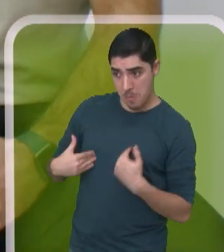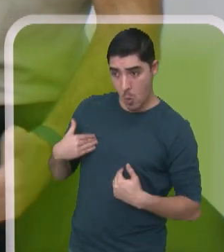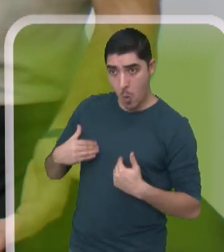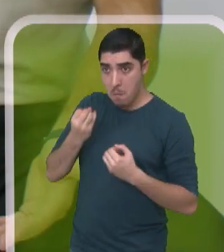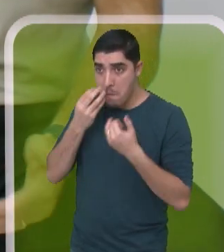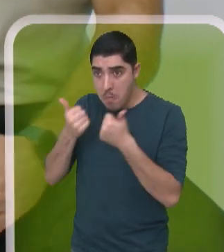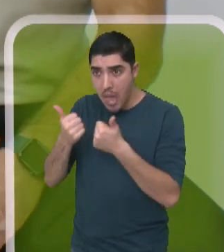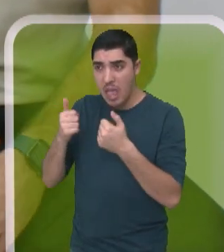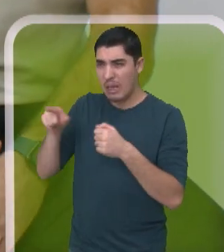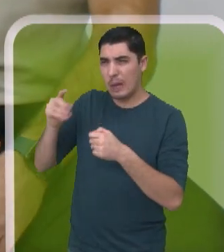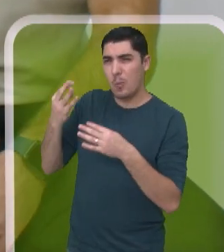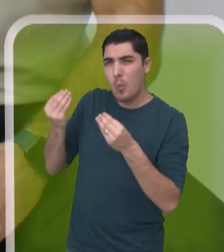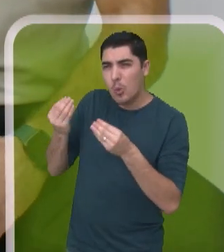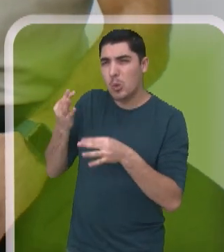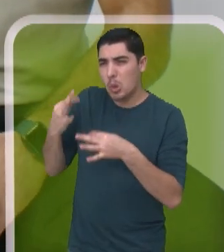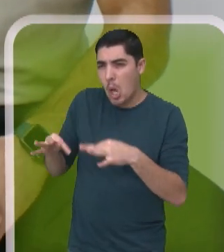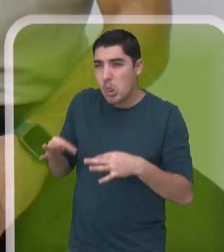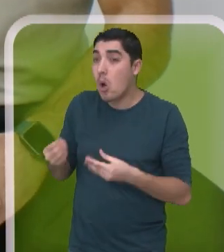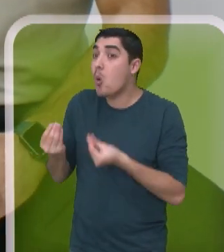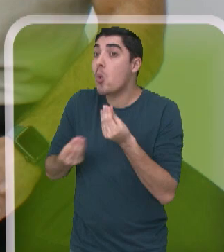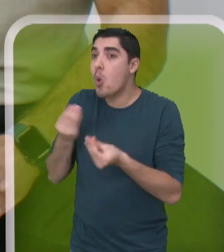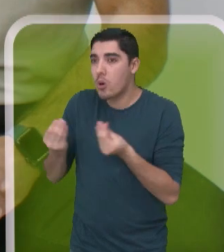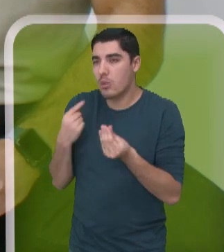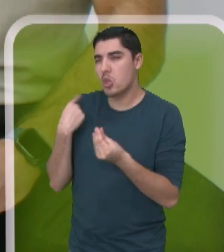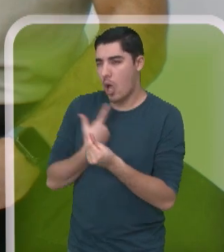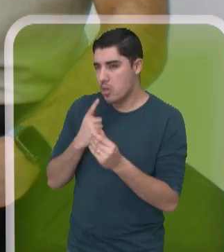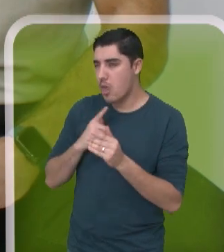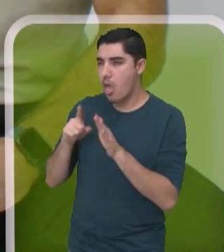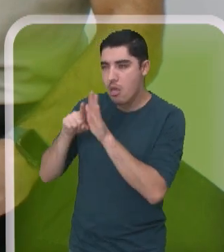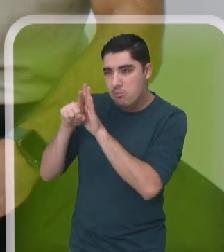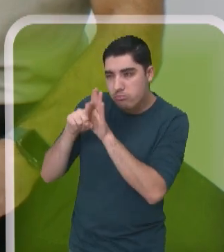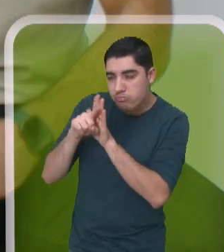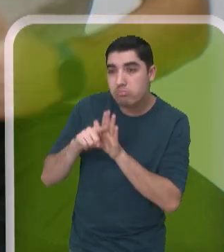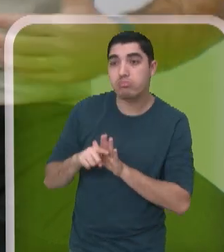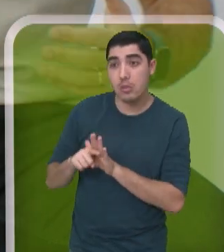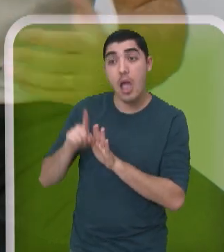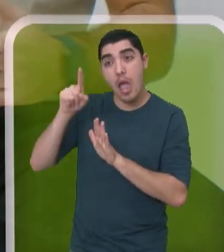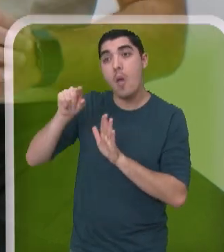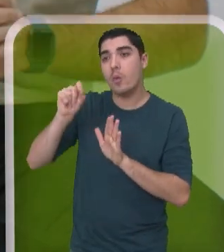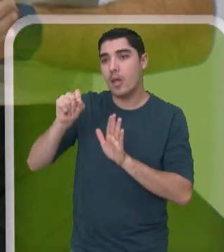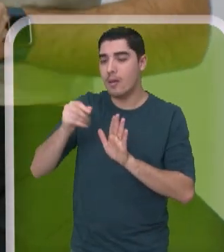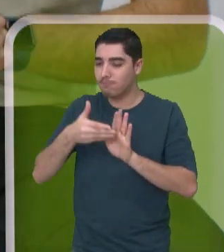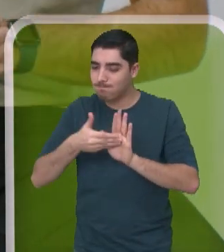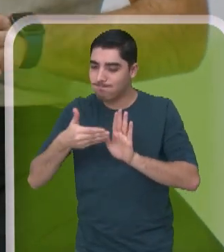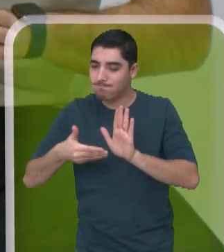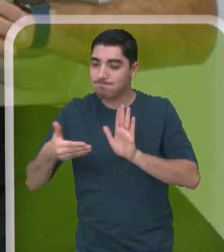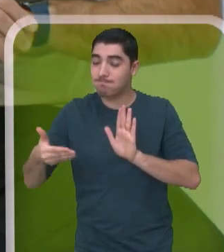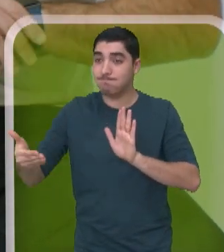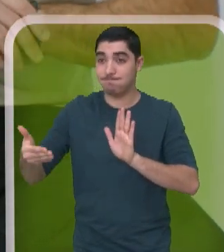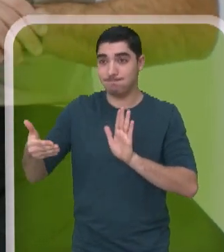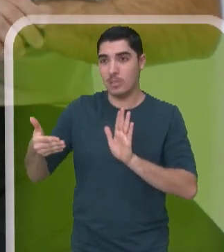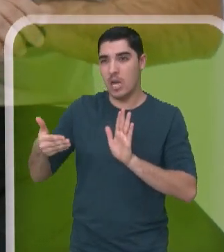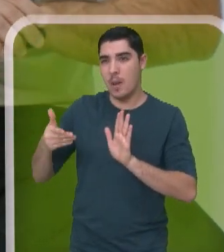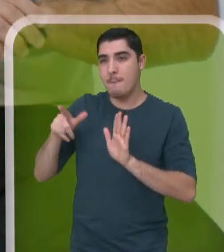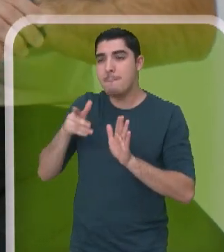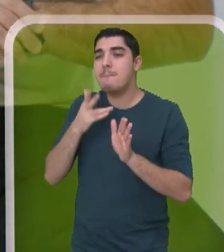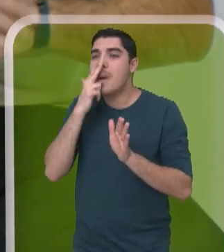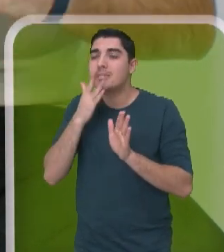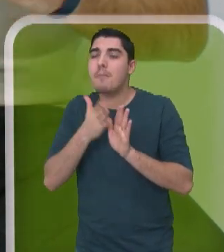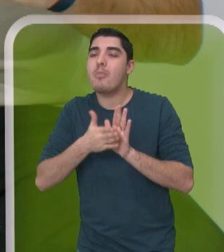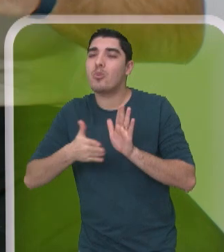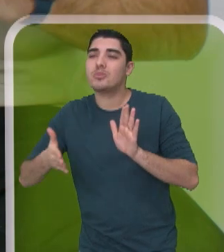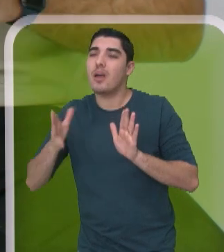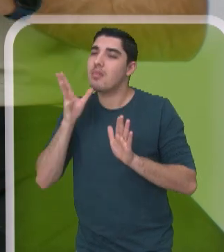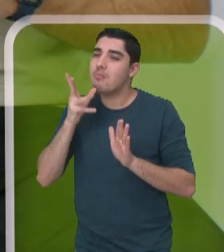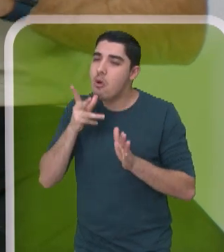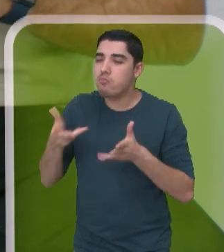né, lesões também, conversando com os jogadores. Então a gente entende que tem sido um processo colaborativo aí, nosso com essa comissão, para que todo mundo